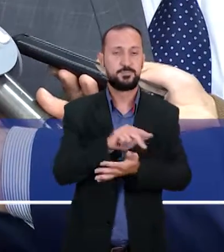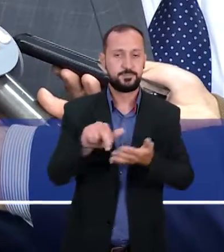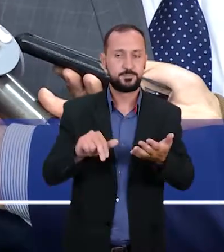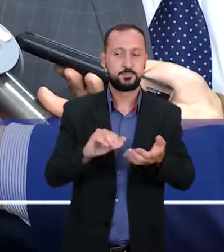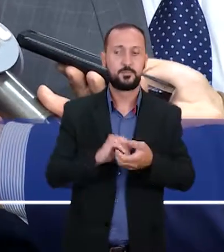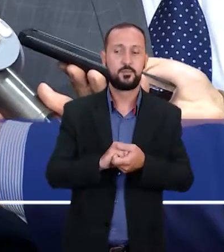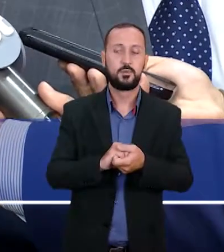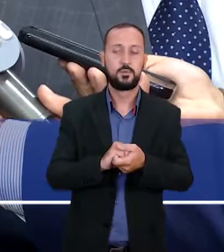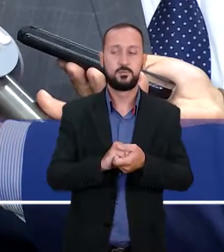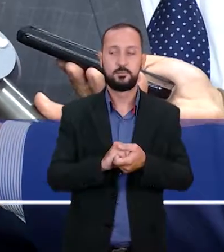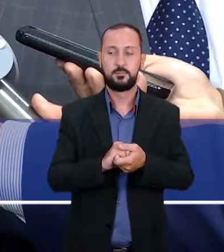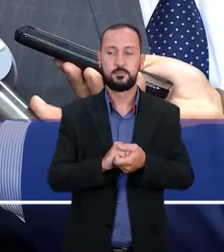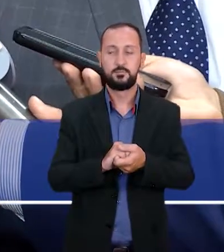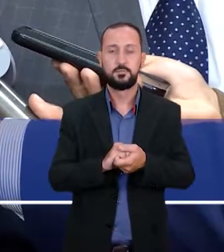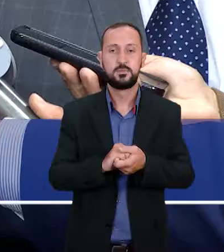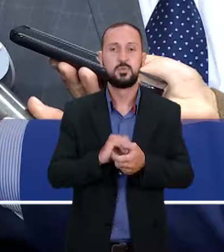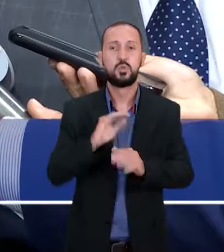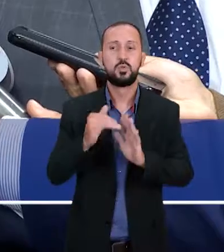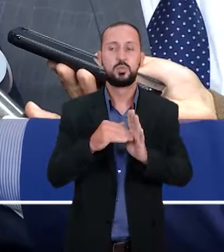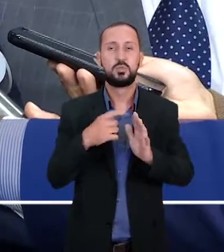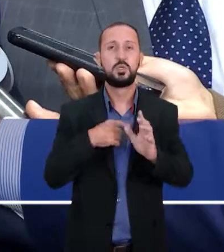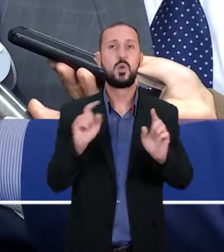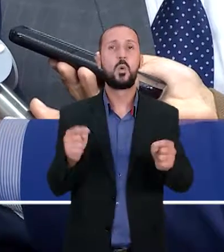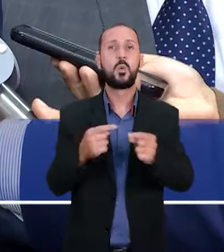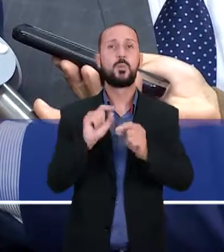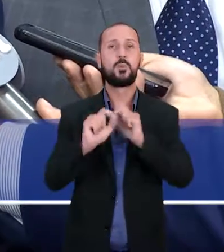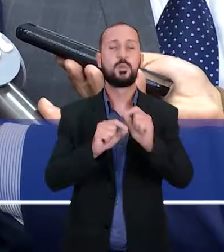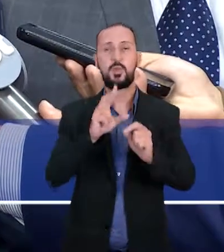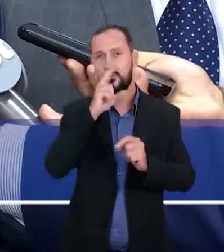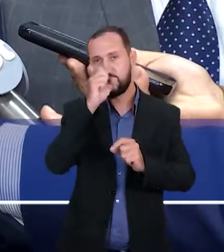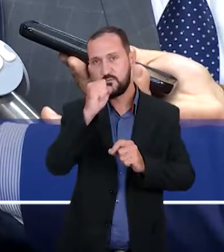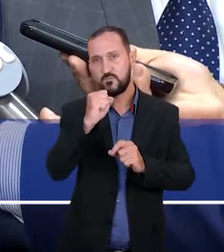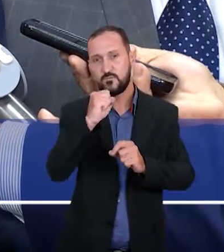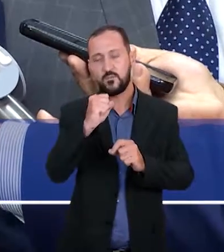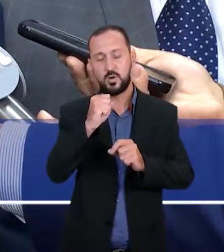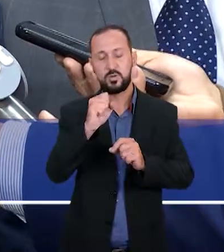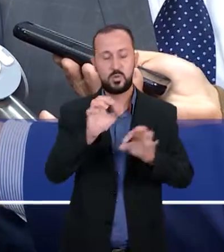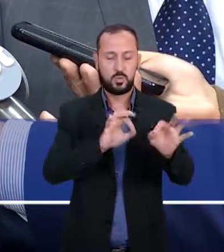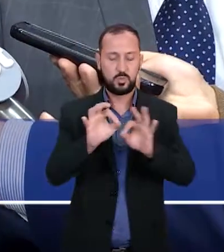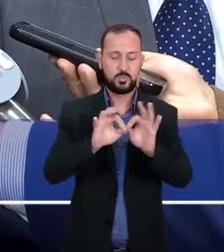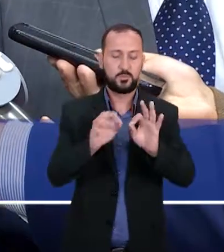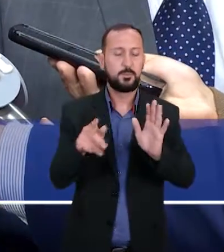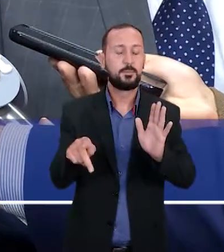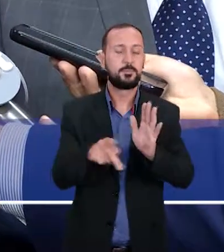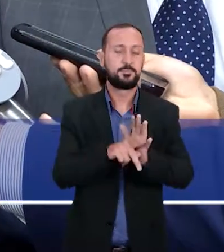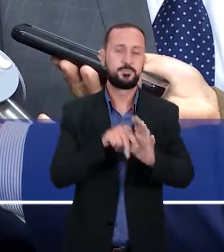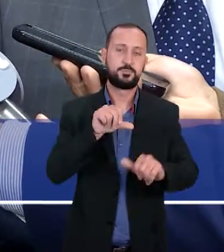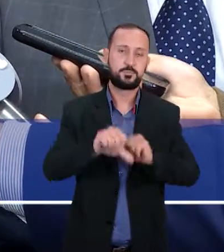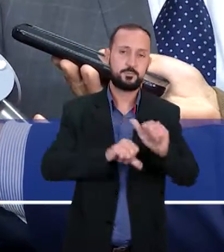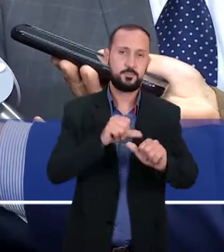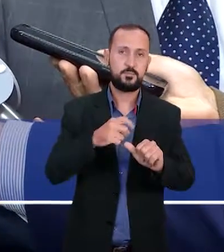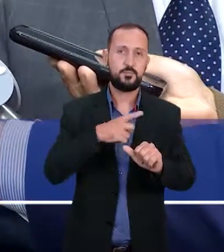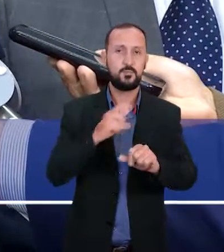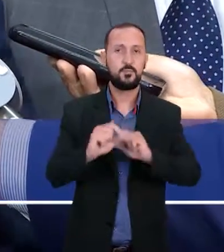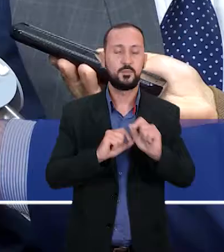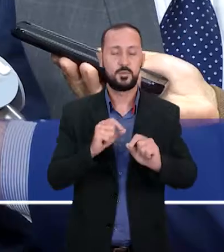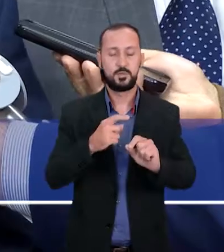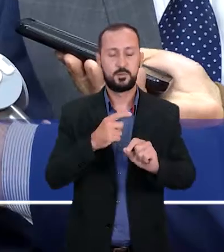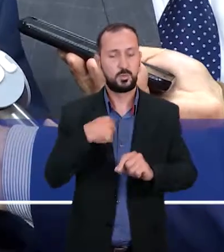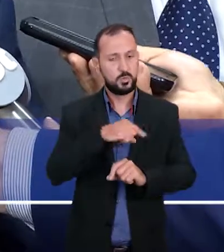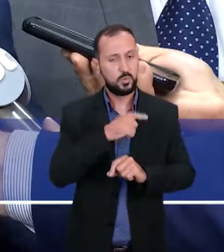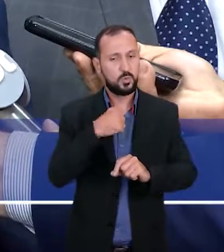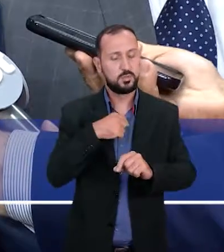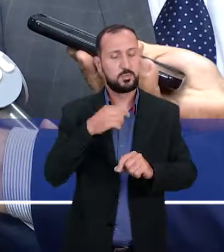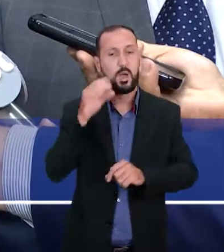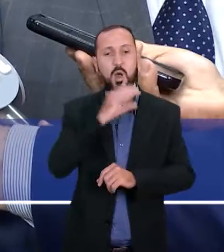e etc., isso tudo tem uma ligação muito forte com a questão da regularização fundiária. Então foi dado